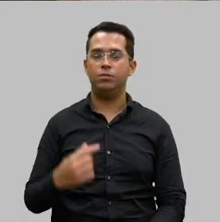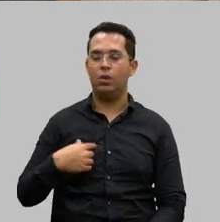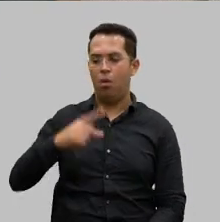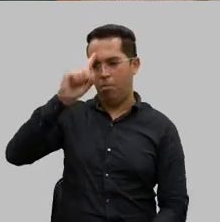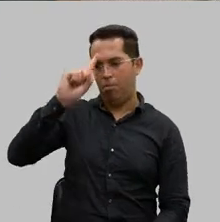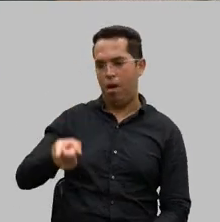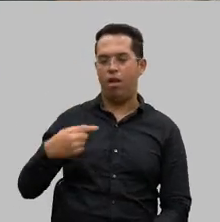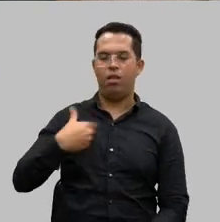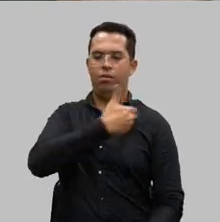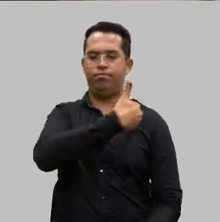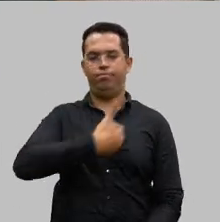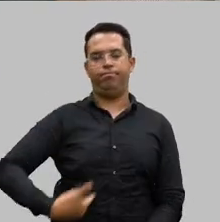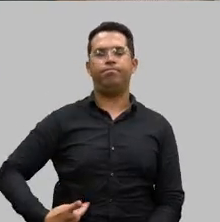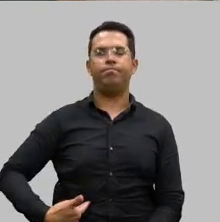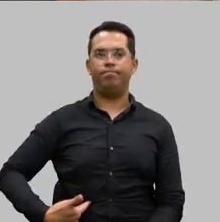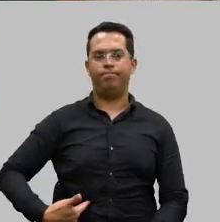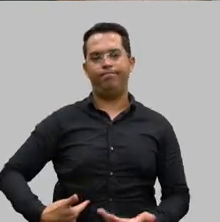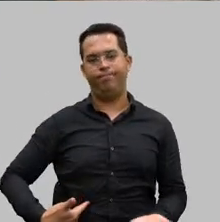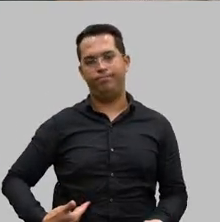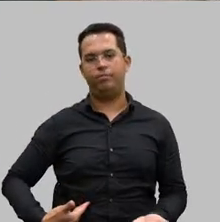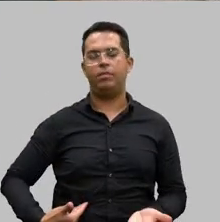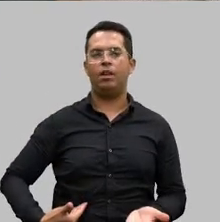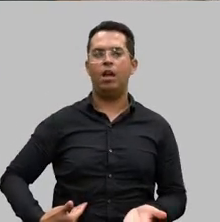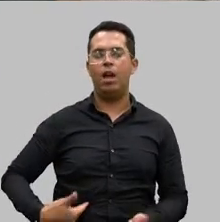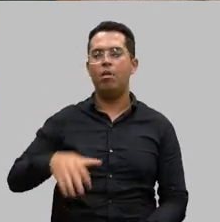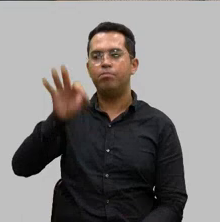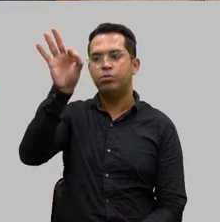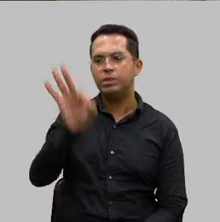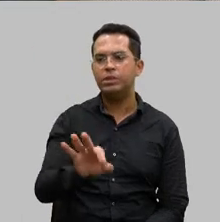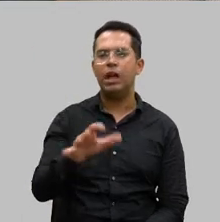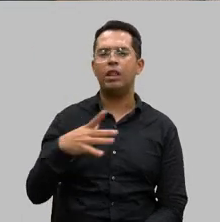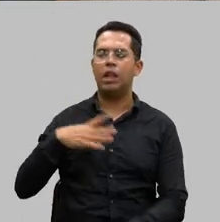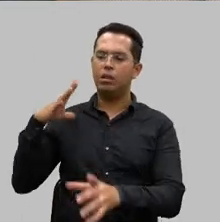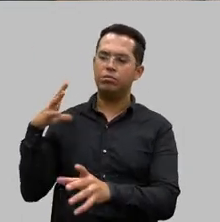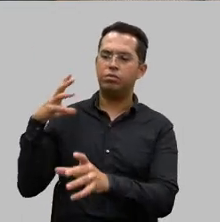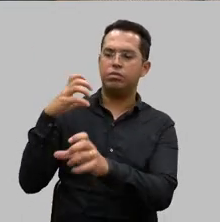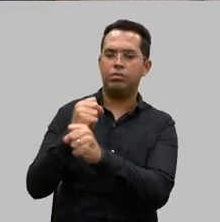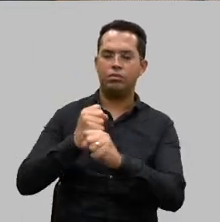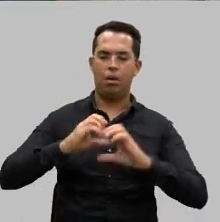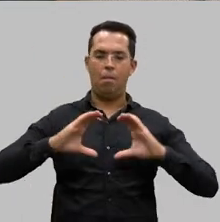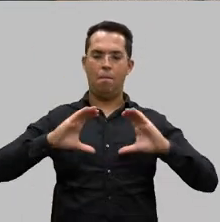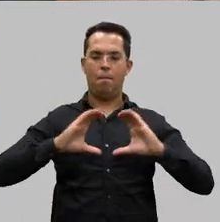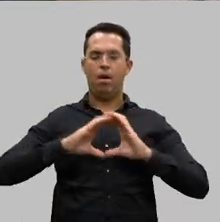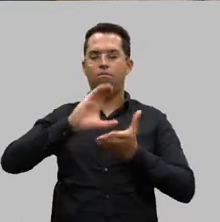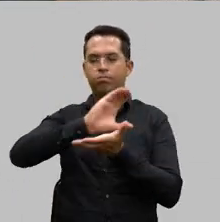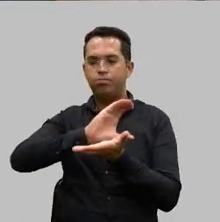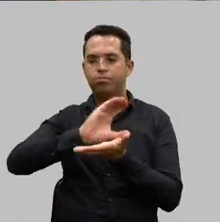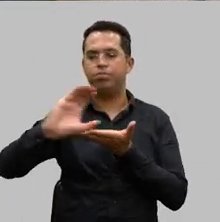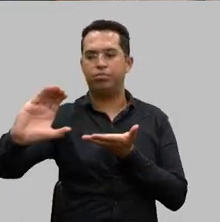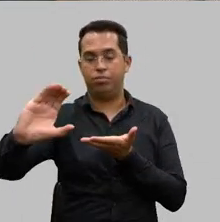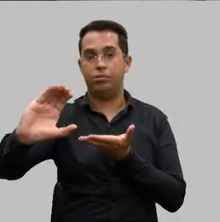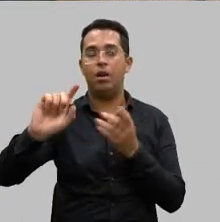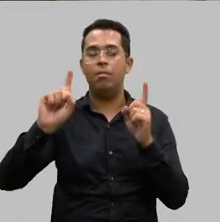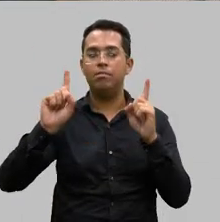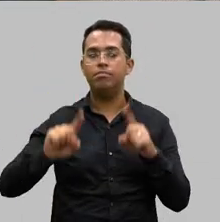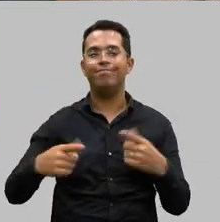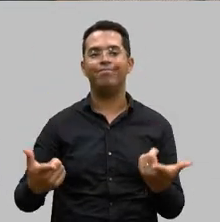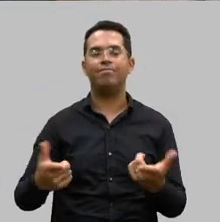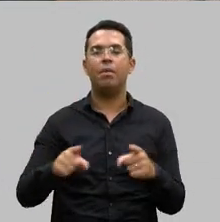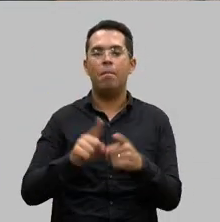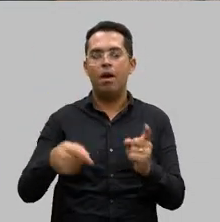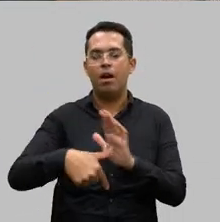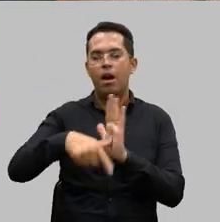mandar vamos supor tanto por da arrecadação paraas rapazes pros ailos eu tenho que indicar de onde que vem esse recurso